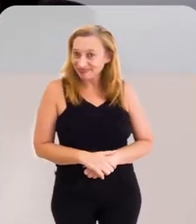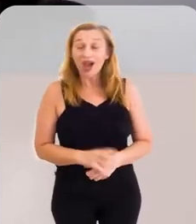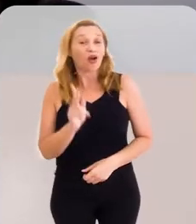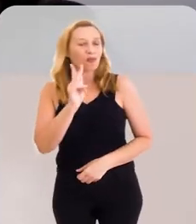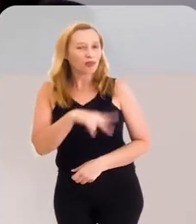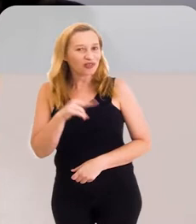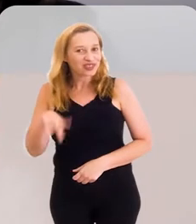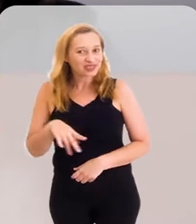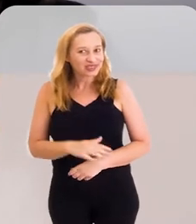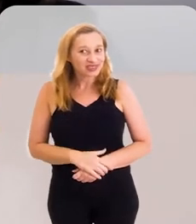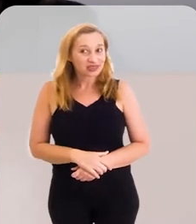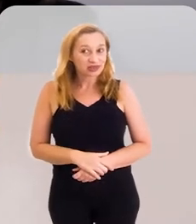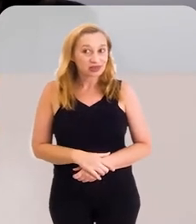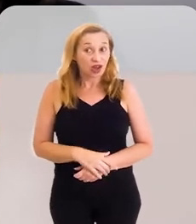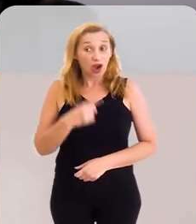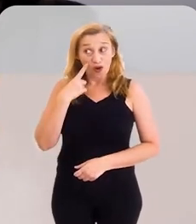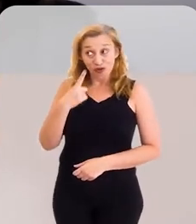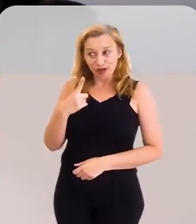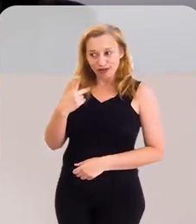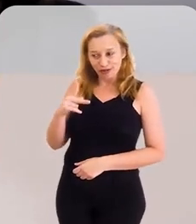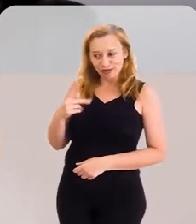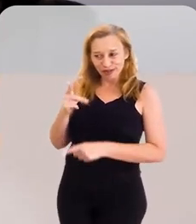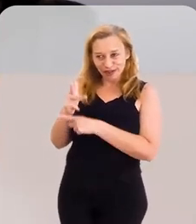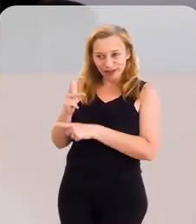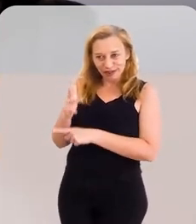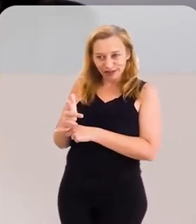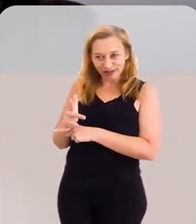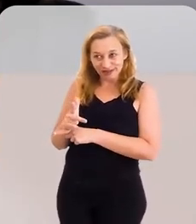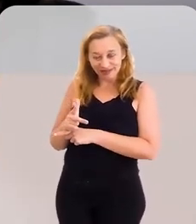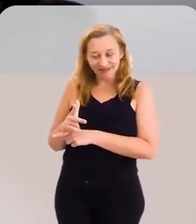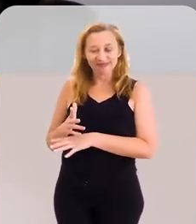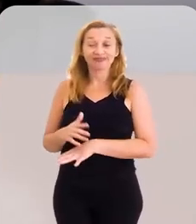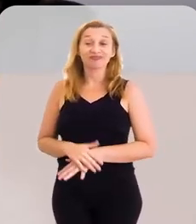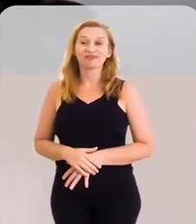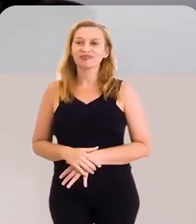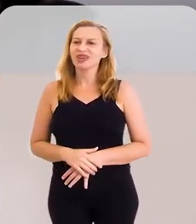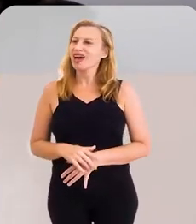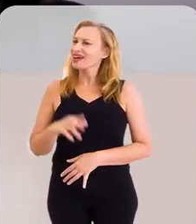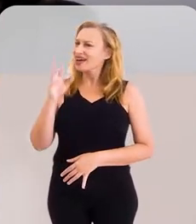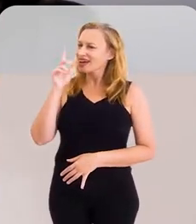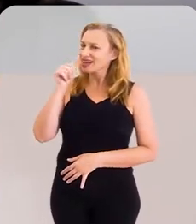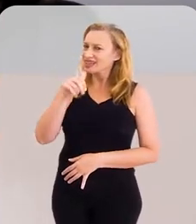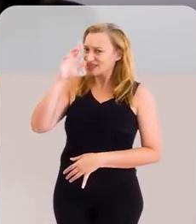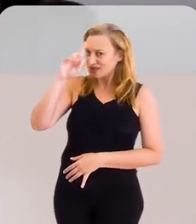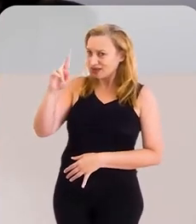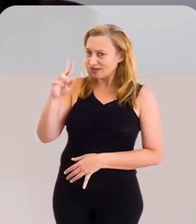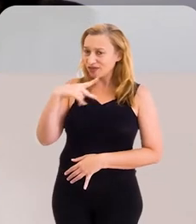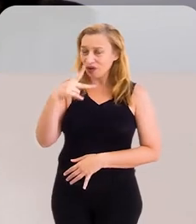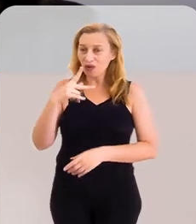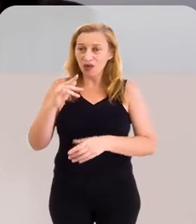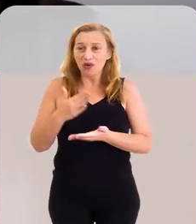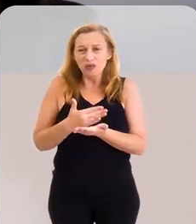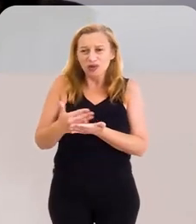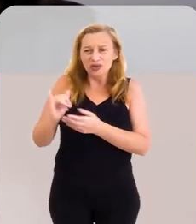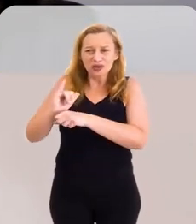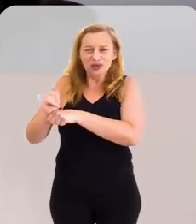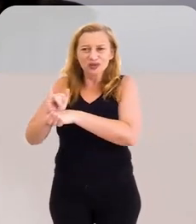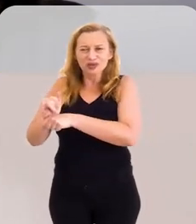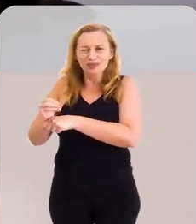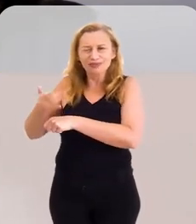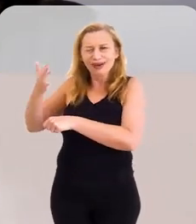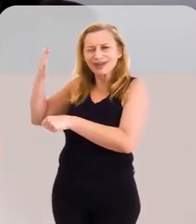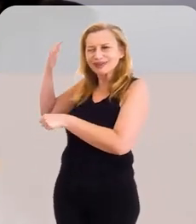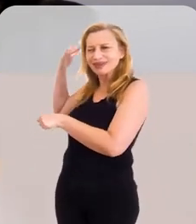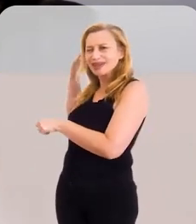Galvão. Professora, eu vi um vídeo seu nesse fim de semana que a senhora falou que começou no YouTube